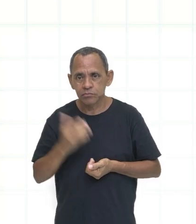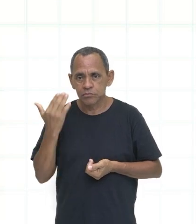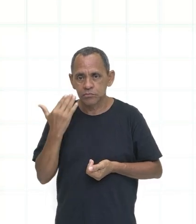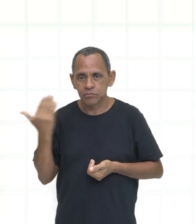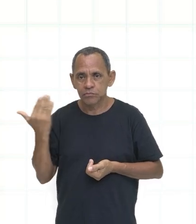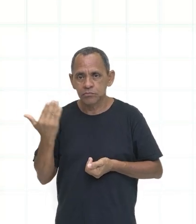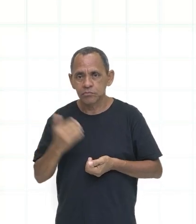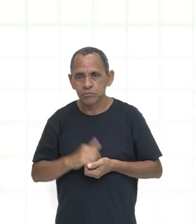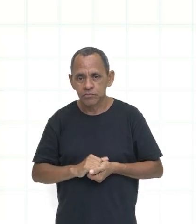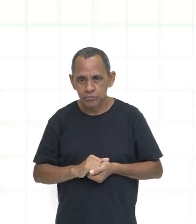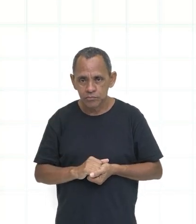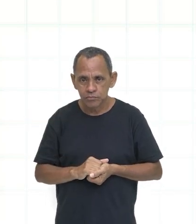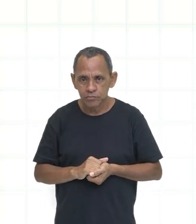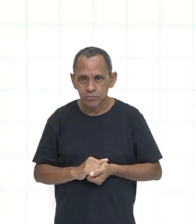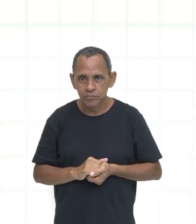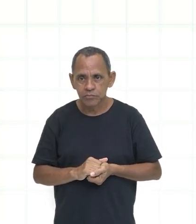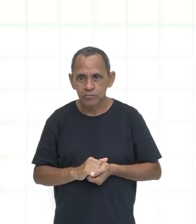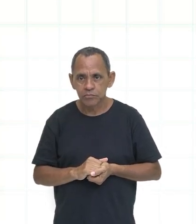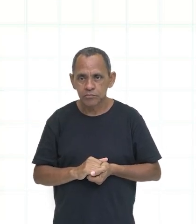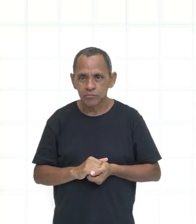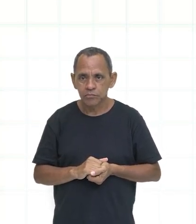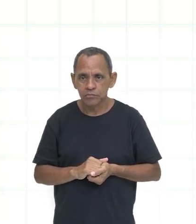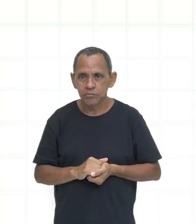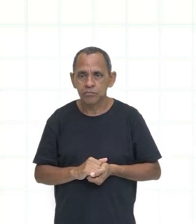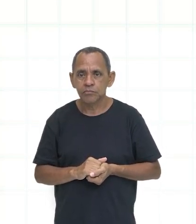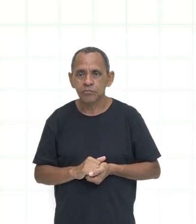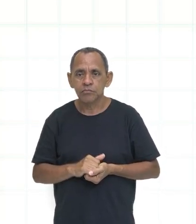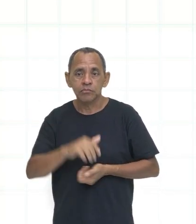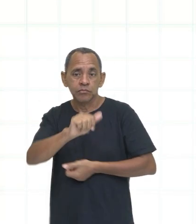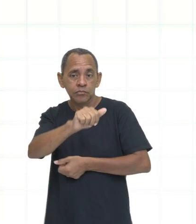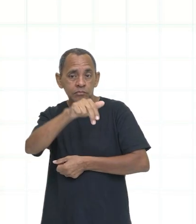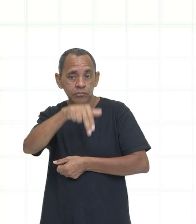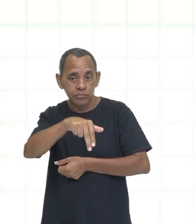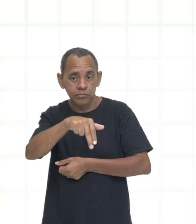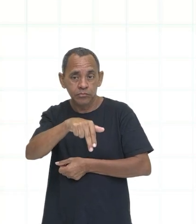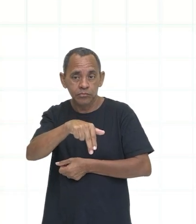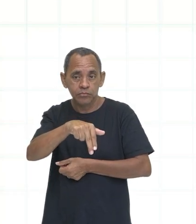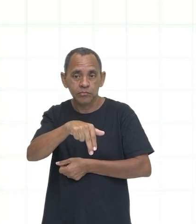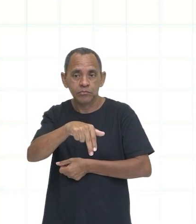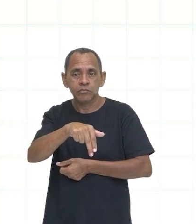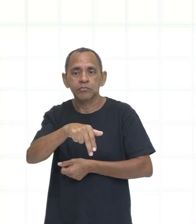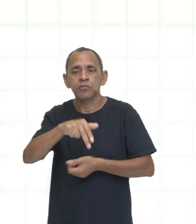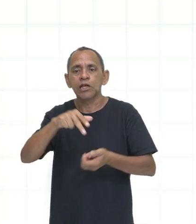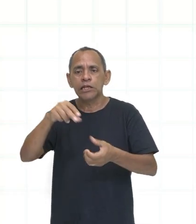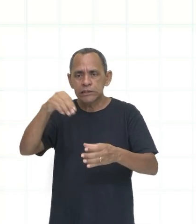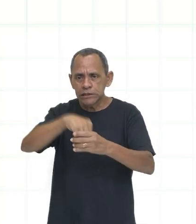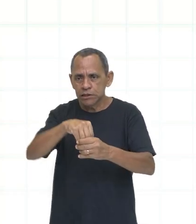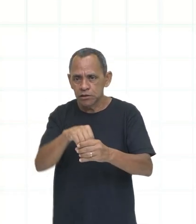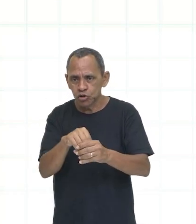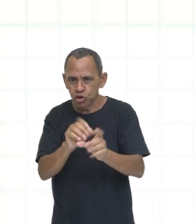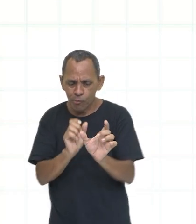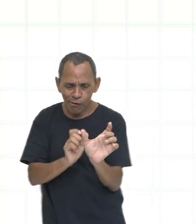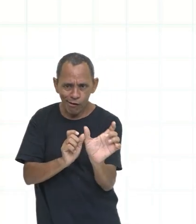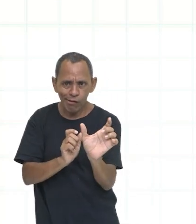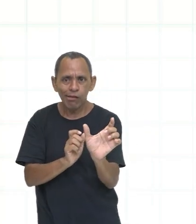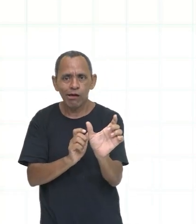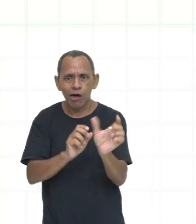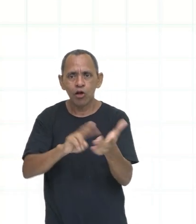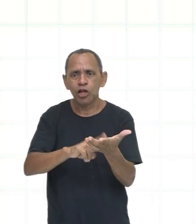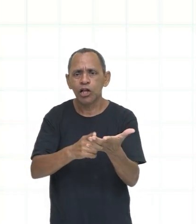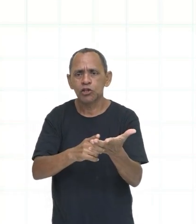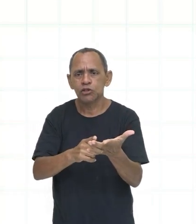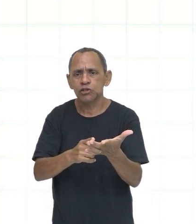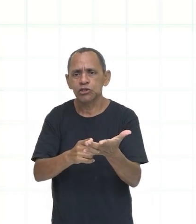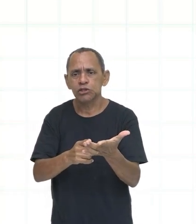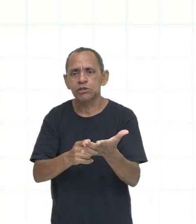array of opportunities for individuals to explore diverse cultural identities. Uma tradução breve, né?